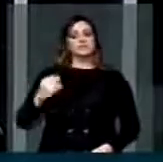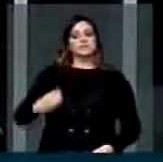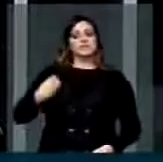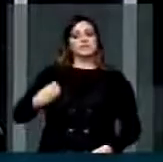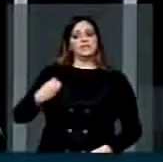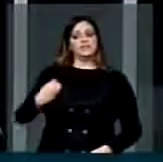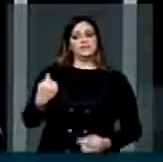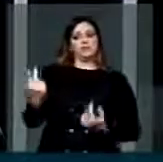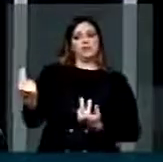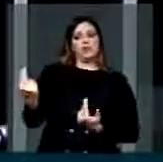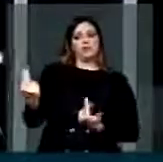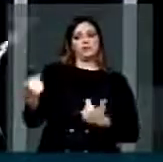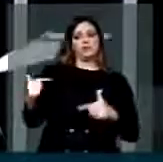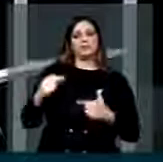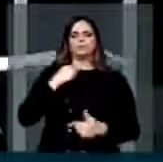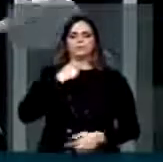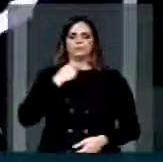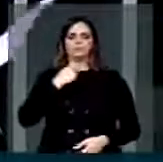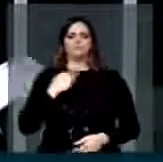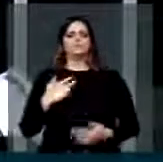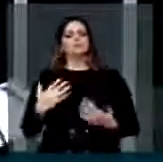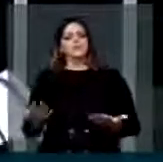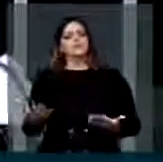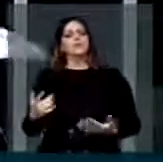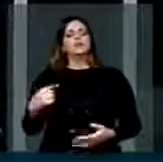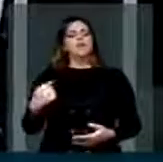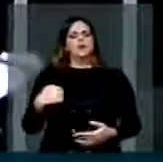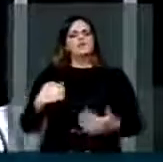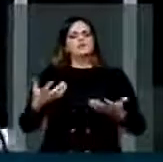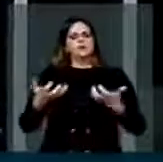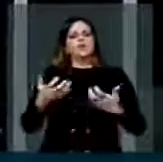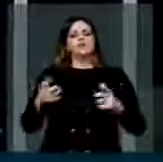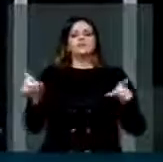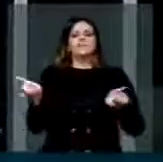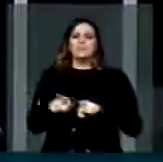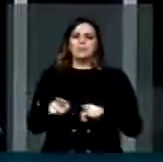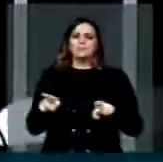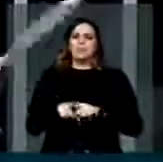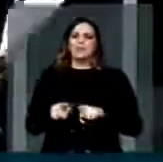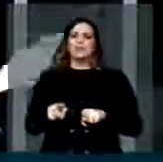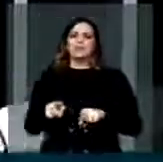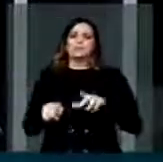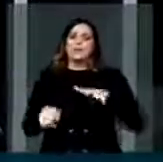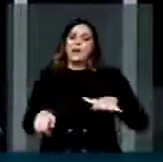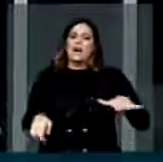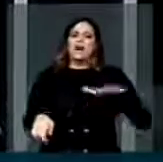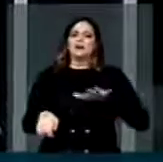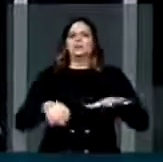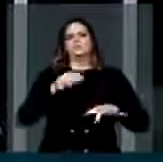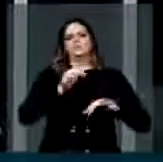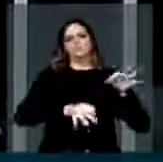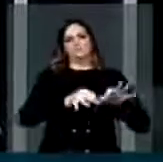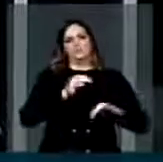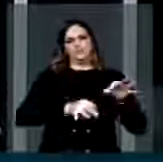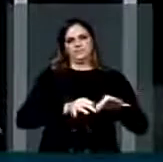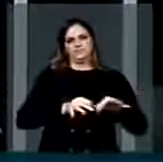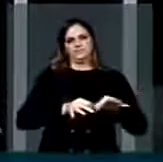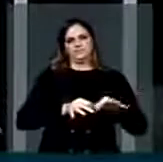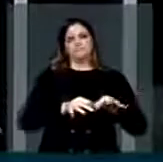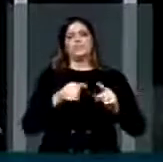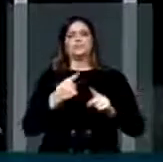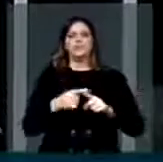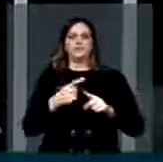no exercício do cargo. Nós queremos estender esta proibição para os demais poderes, porque